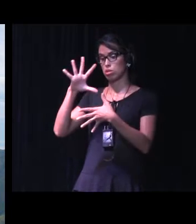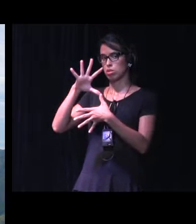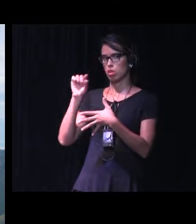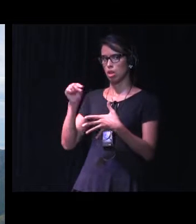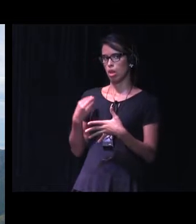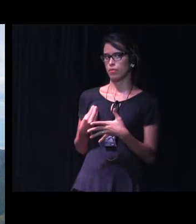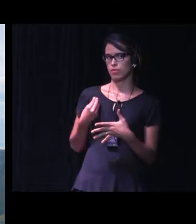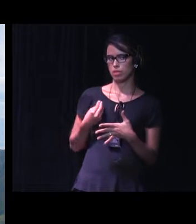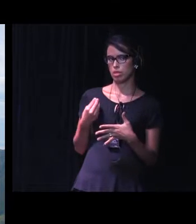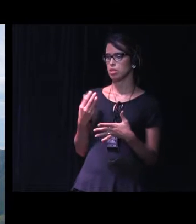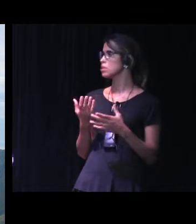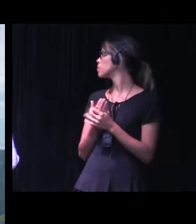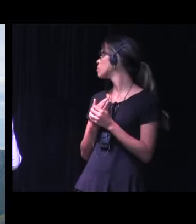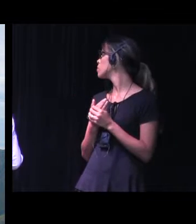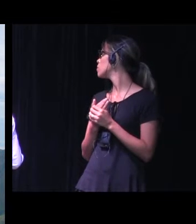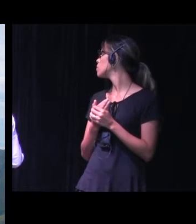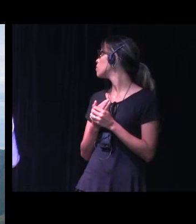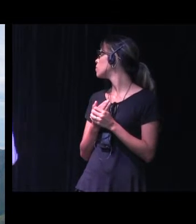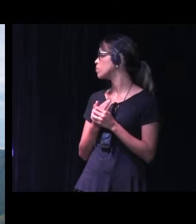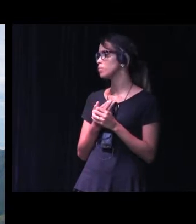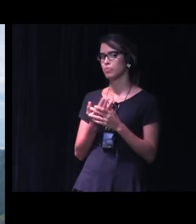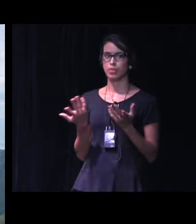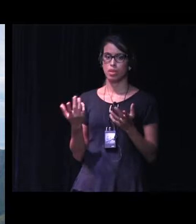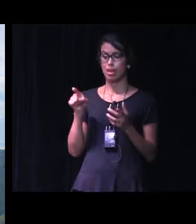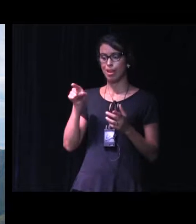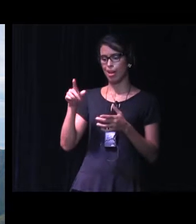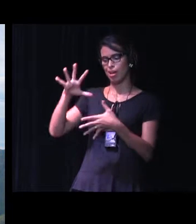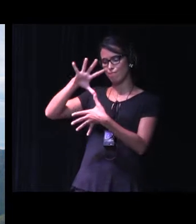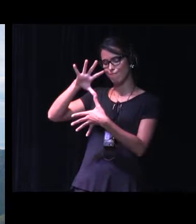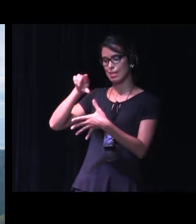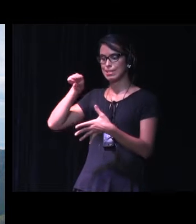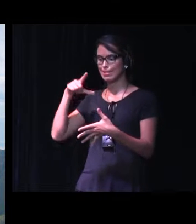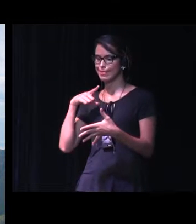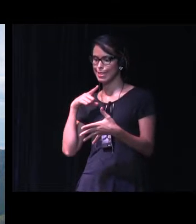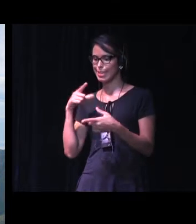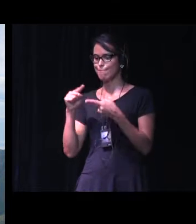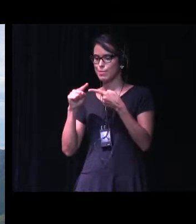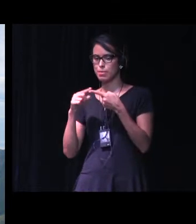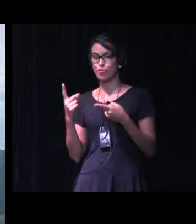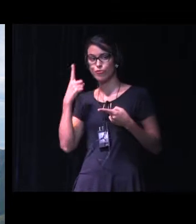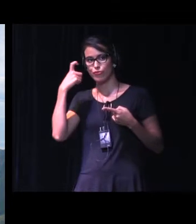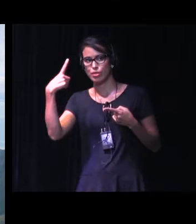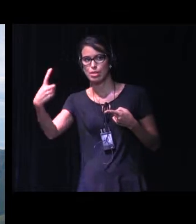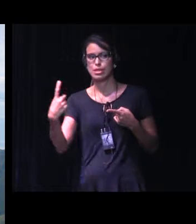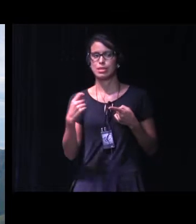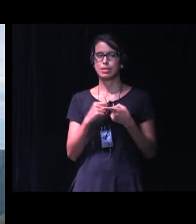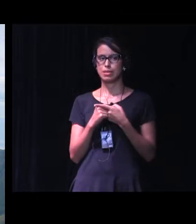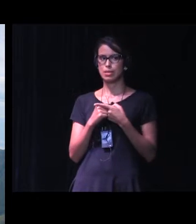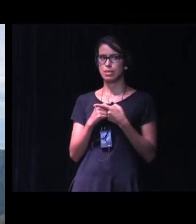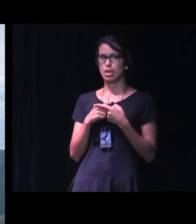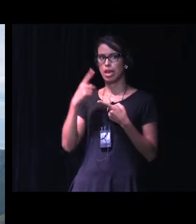Apareceu uma condição de território quando estamos em Medellín como elemento de violência. O primeiro elemento de